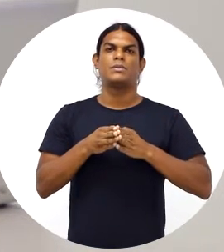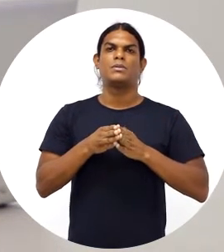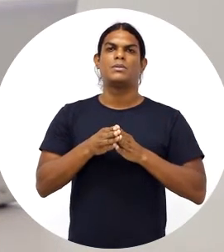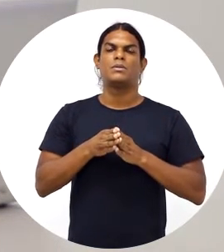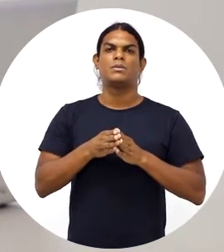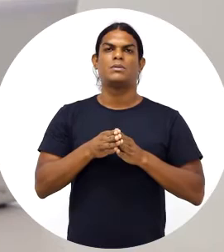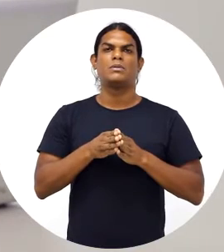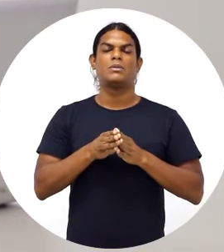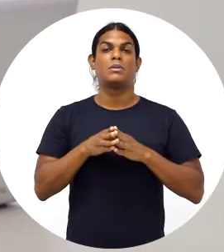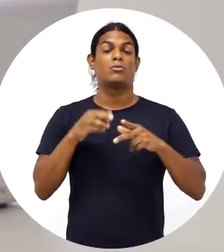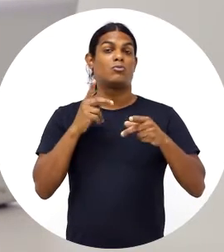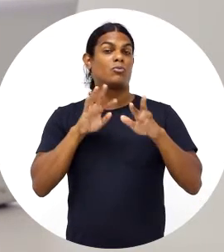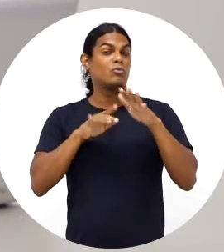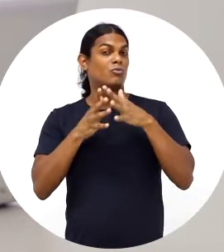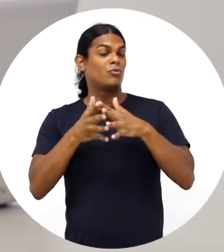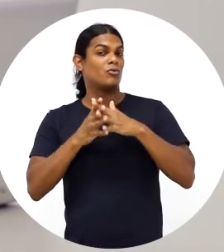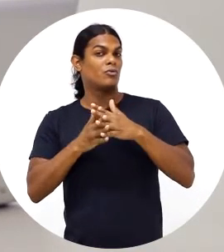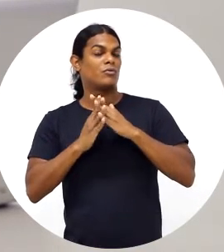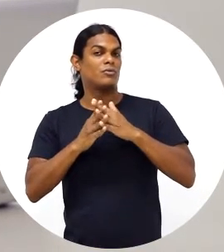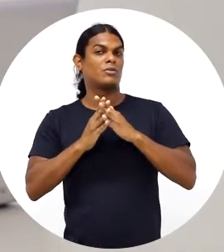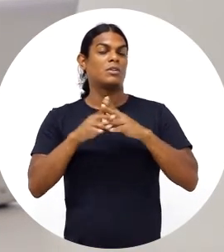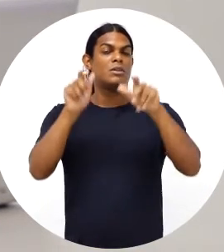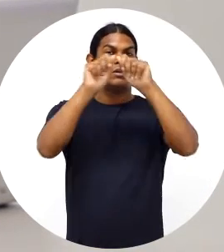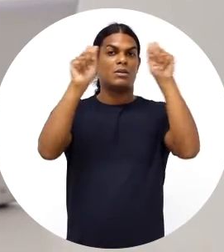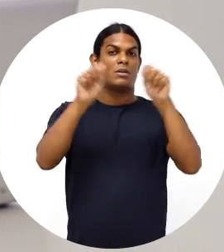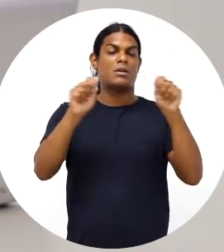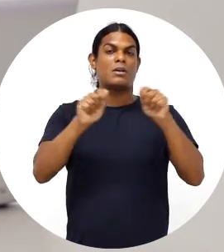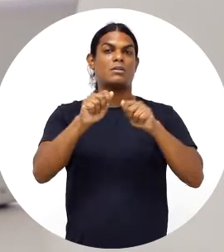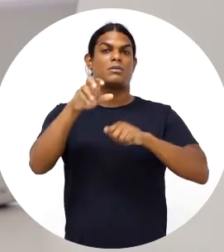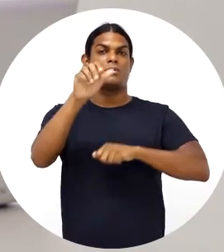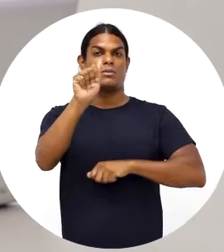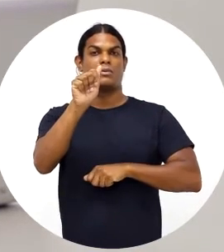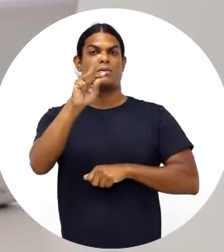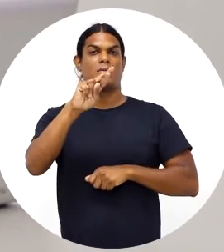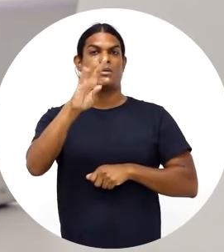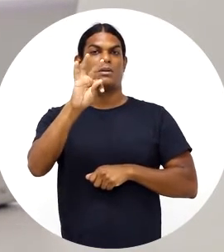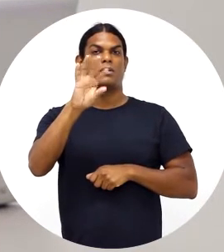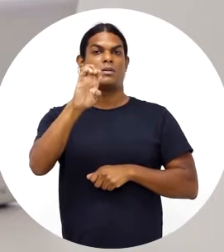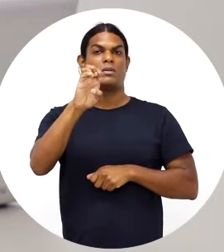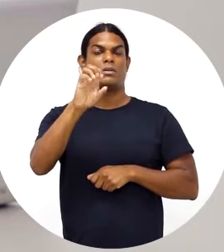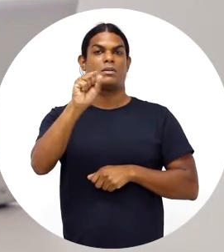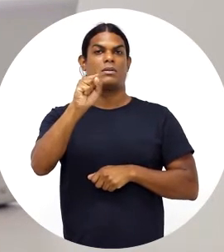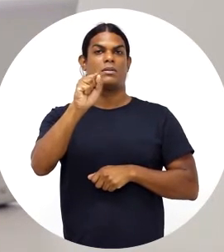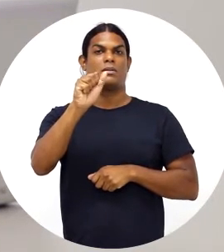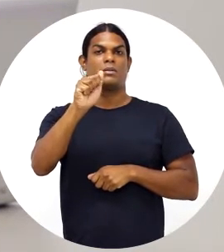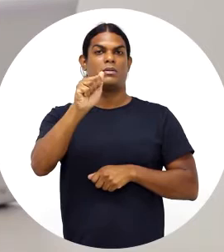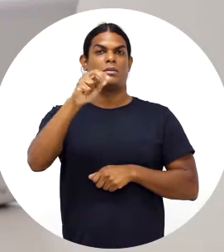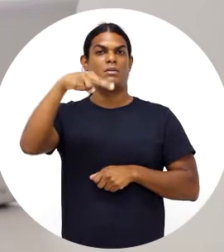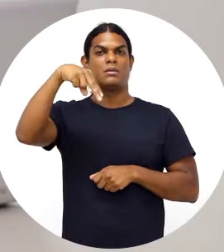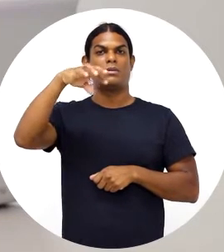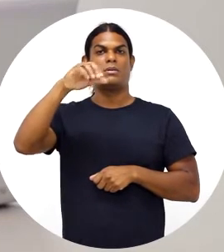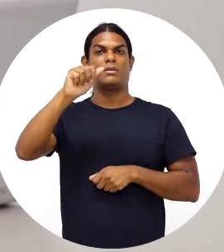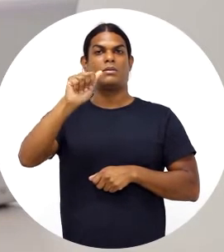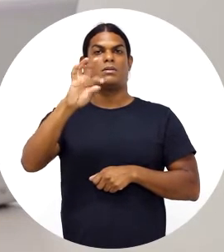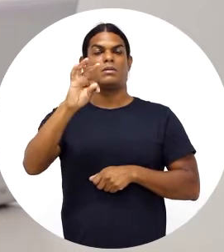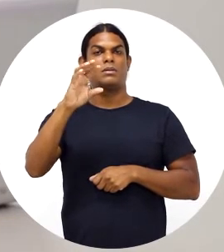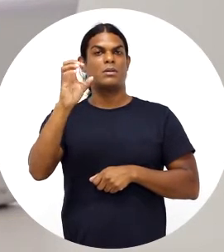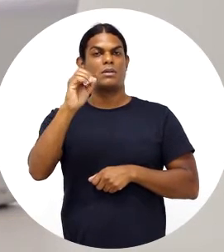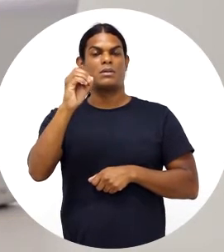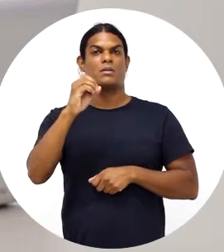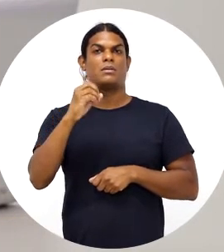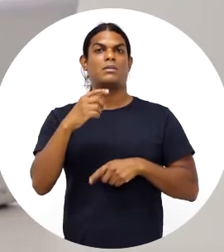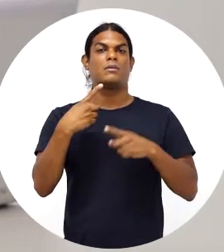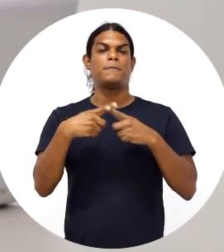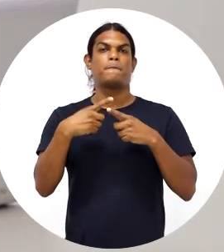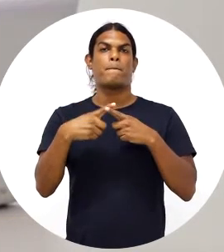com artesanato, que é, apesar, né, de muitos valorizarem como arte, né, reflexão,